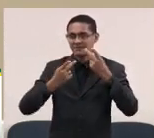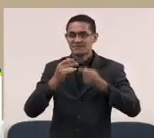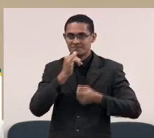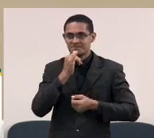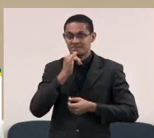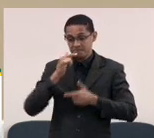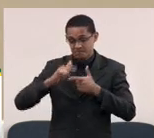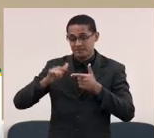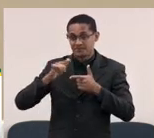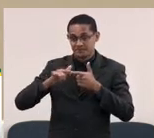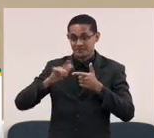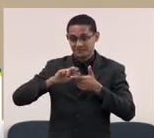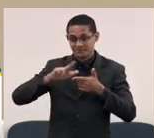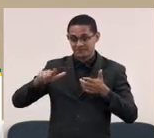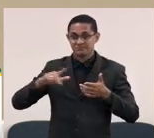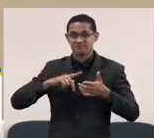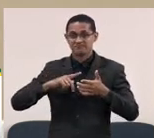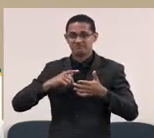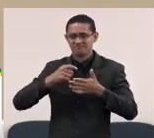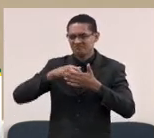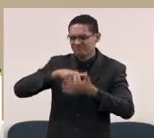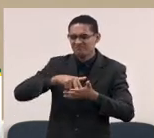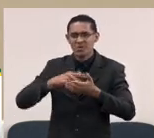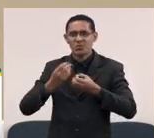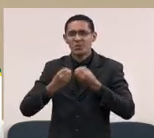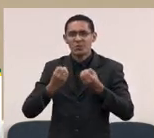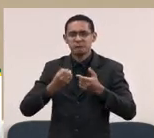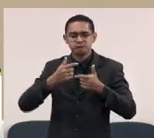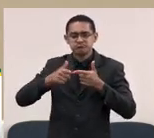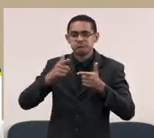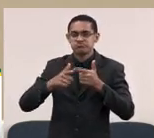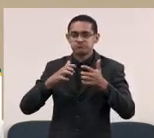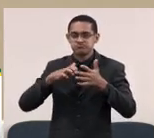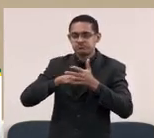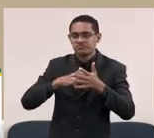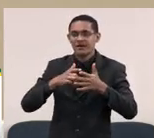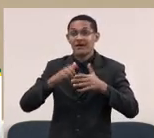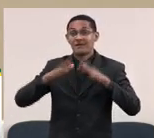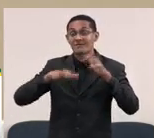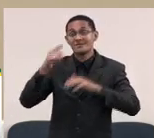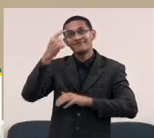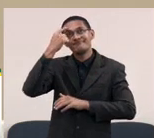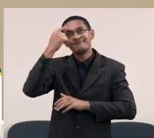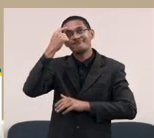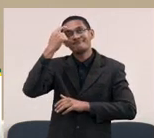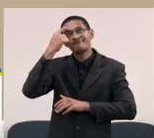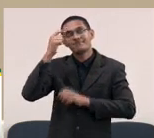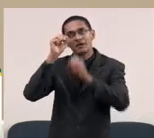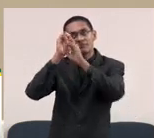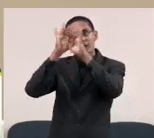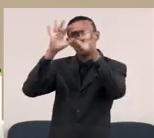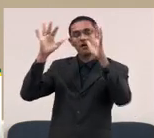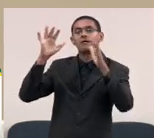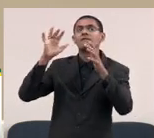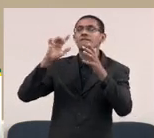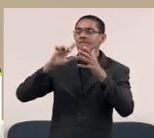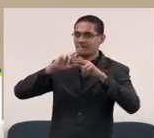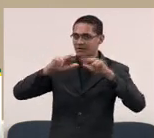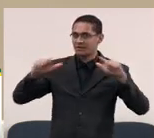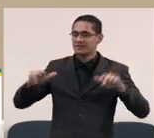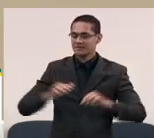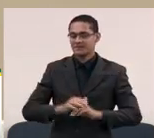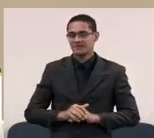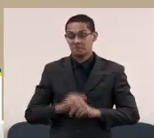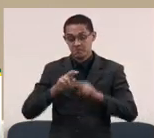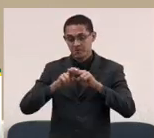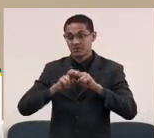dessas dificuldades, desse desafio de ser professor, vem em mente vários fatores. Talvez